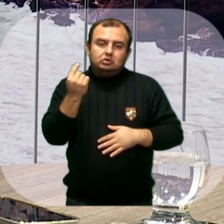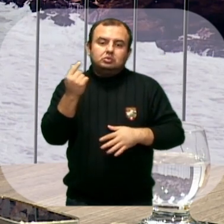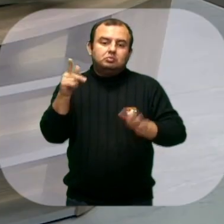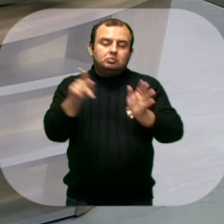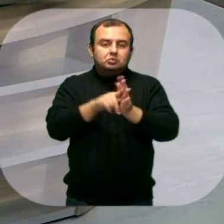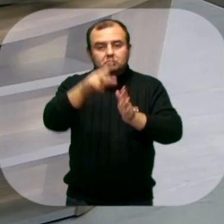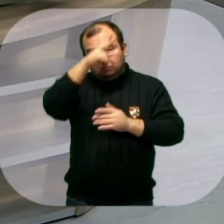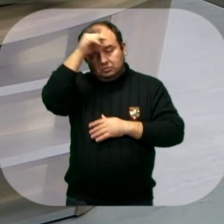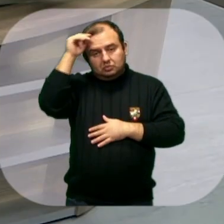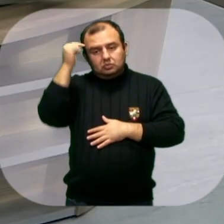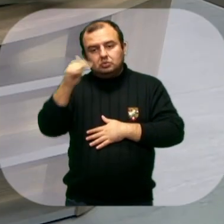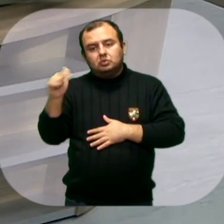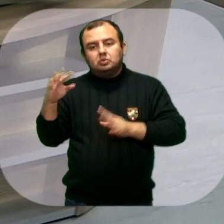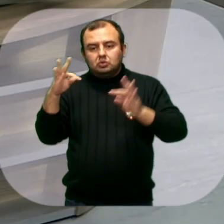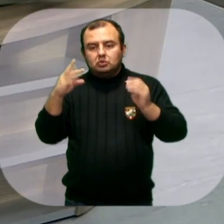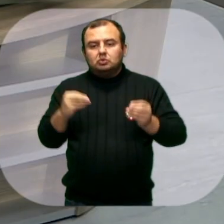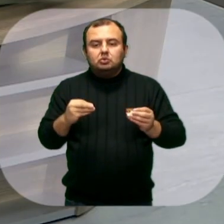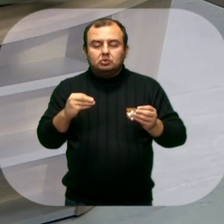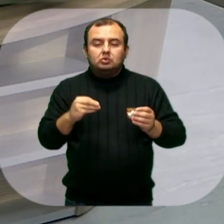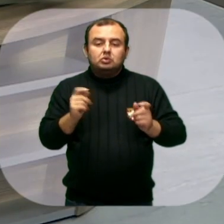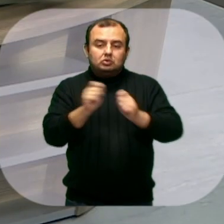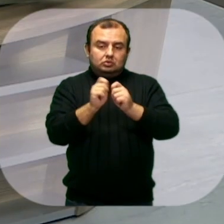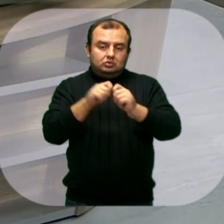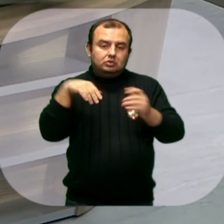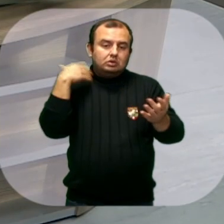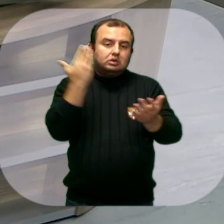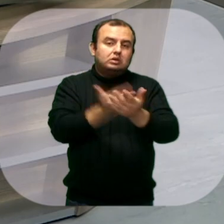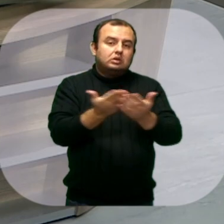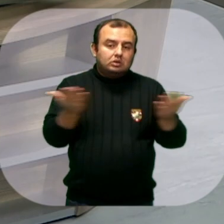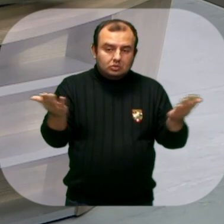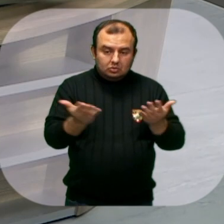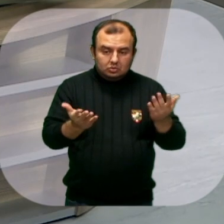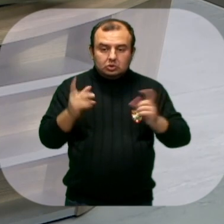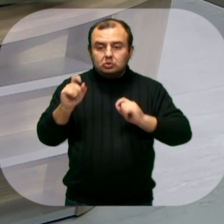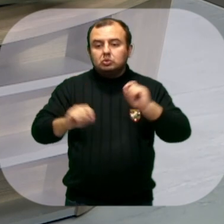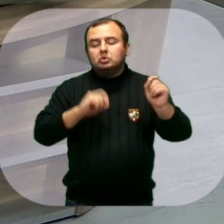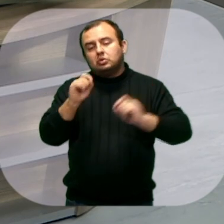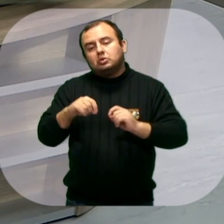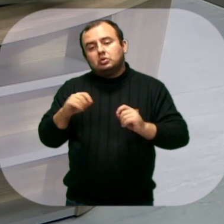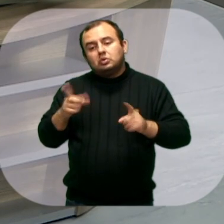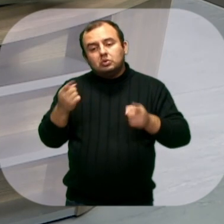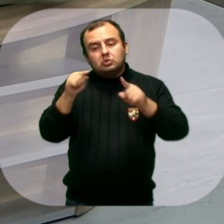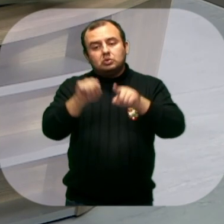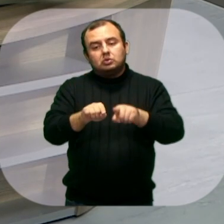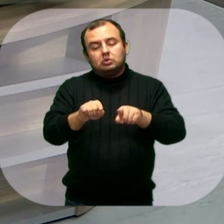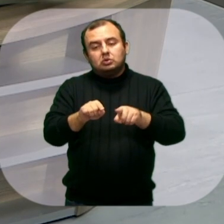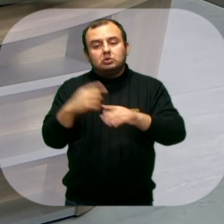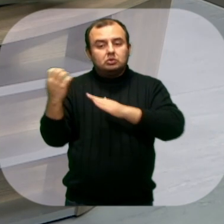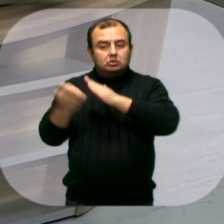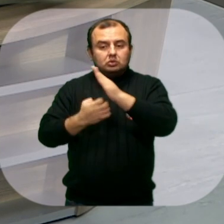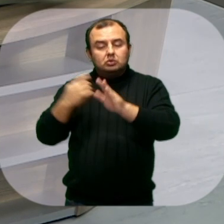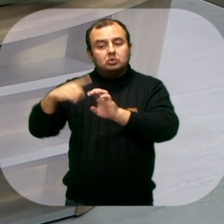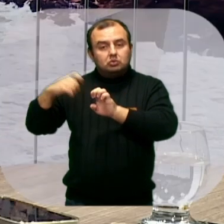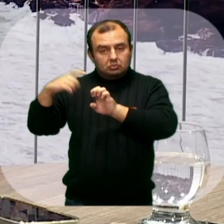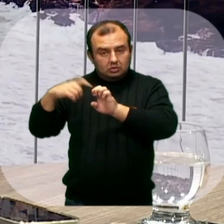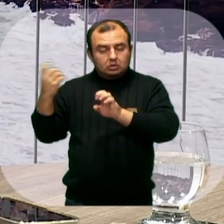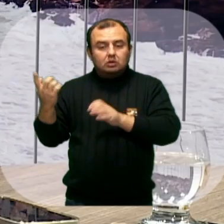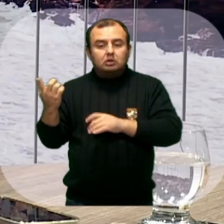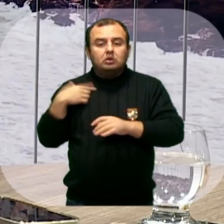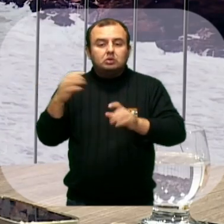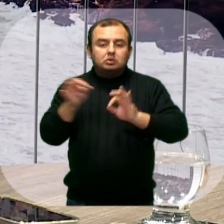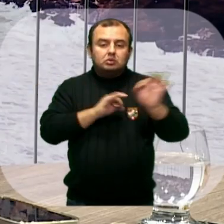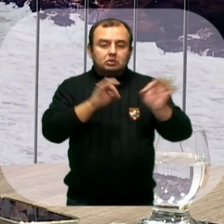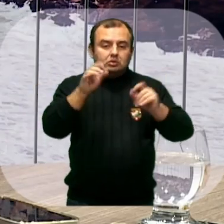prefeitura. Tudo isso que a gente fez até agora foi com a parceria dos empresários. Nós